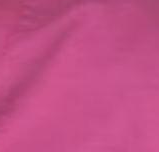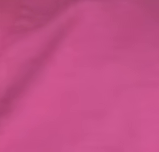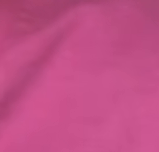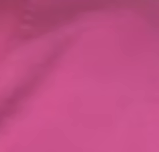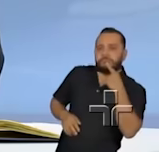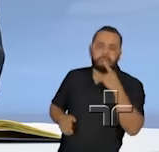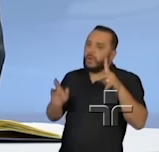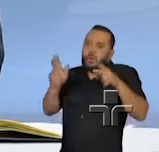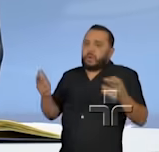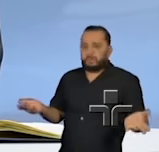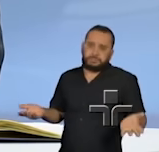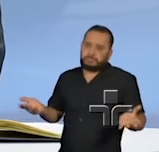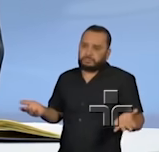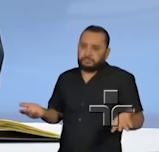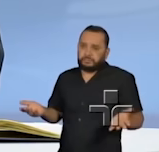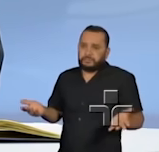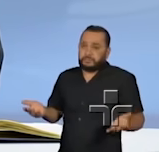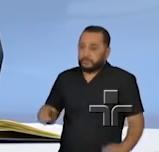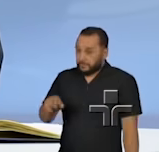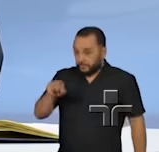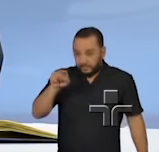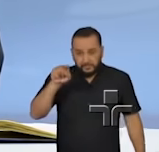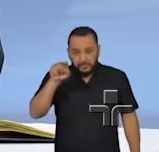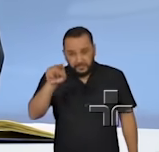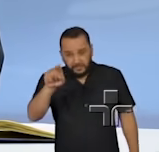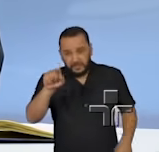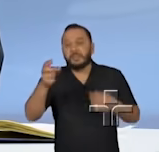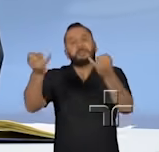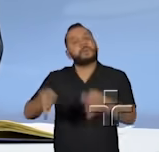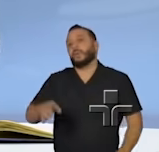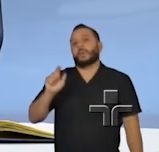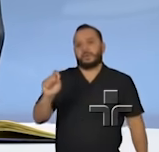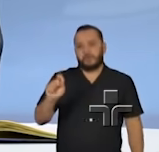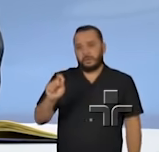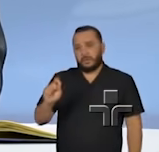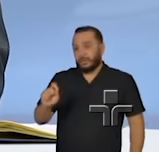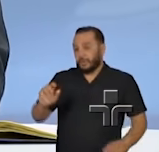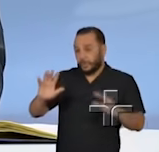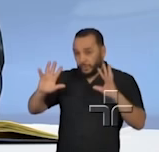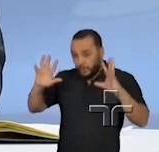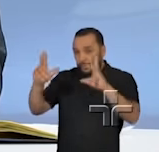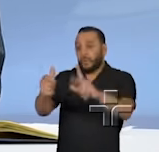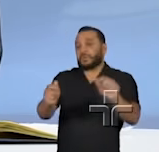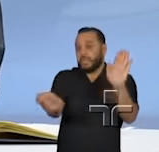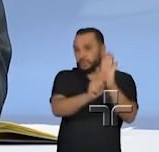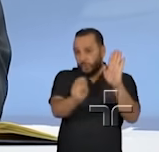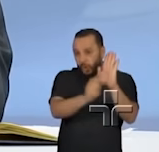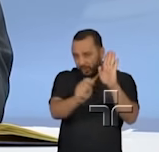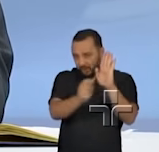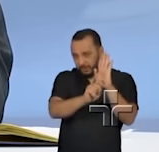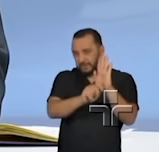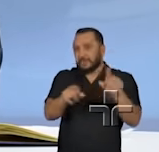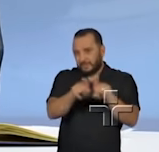play? Pode. Você vai um pouco mais longe. Diz que todas as drogas, incluindo as mais